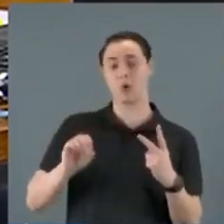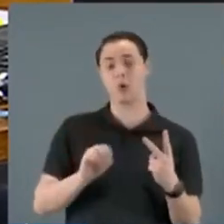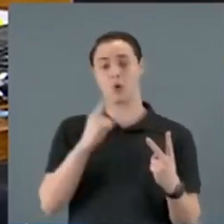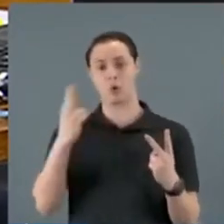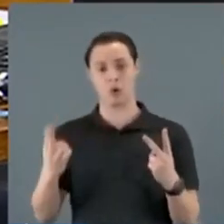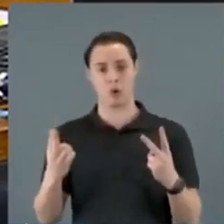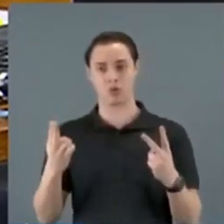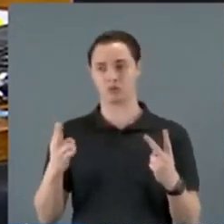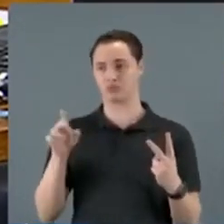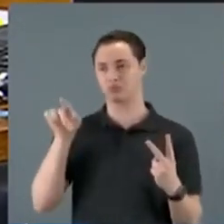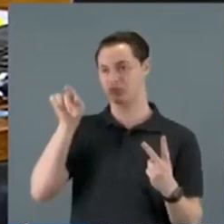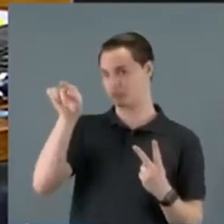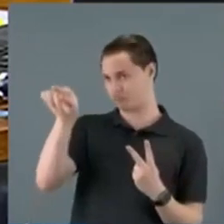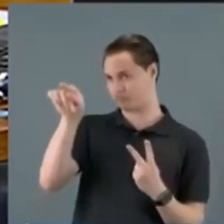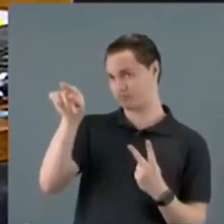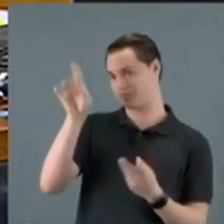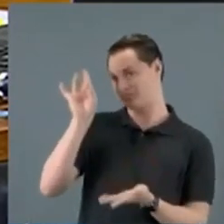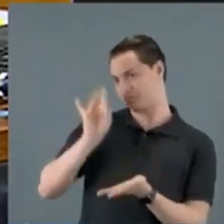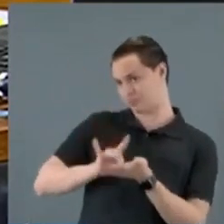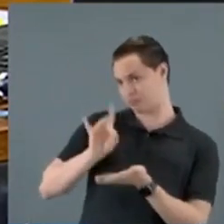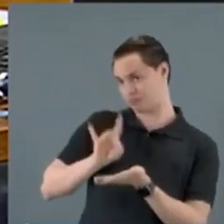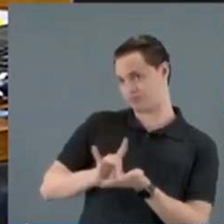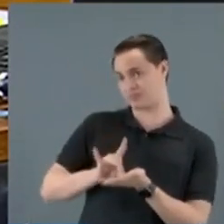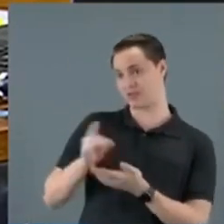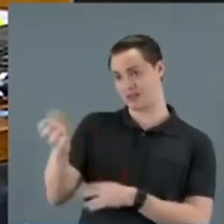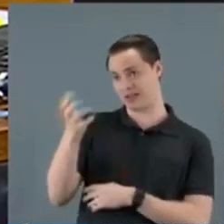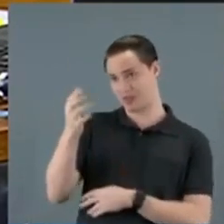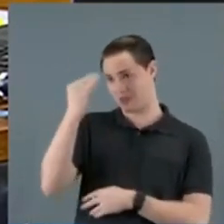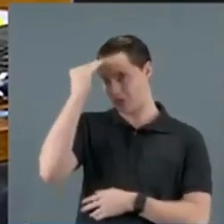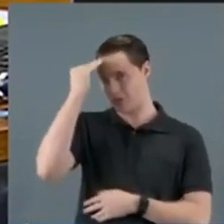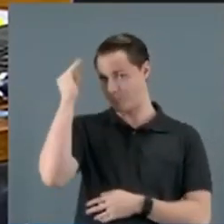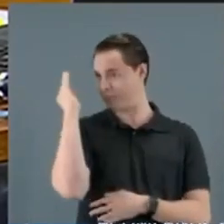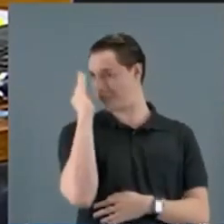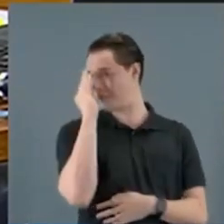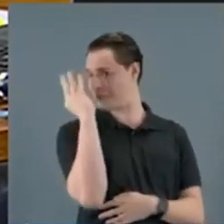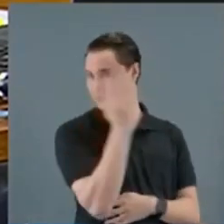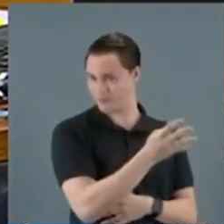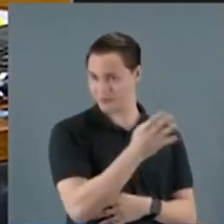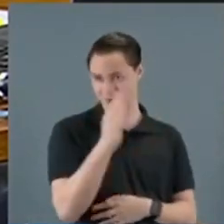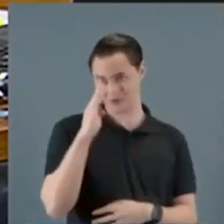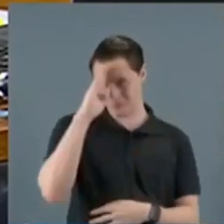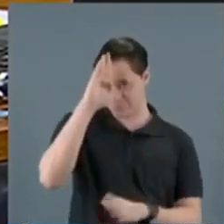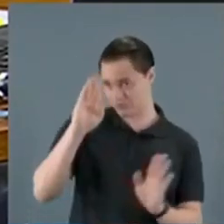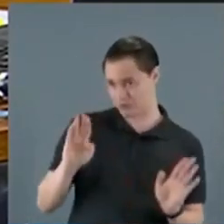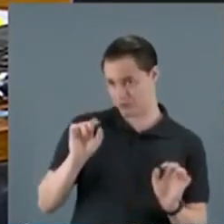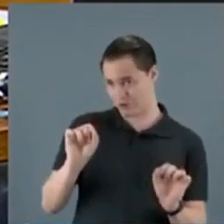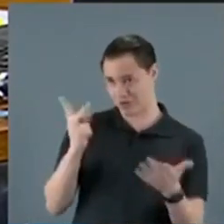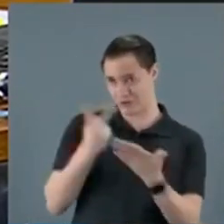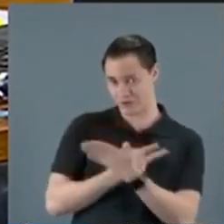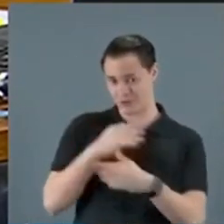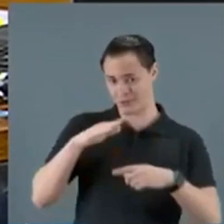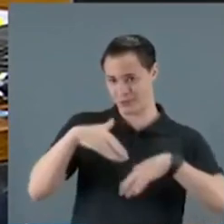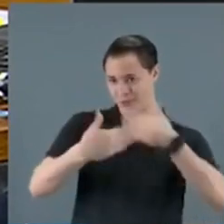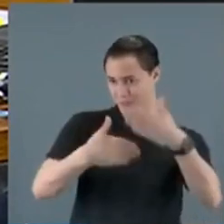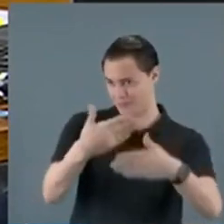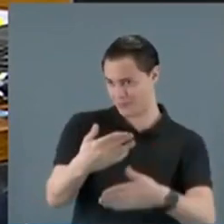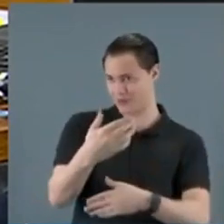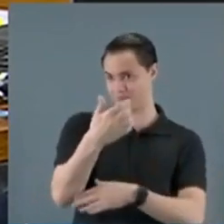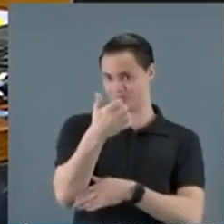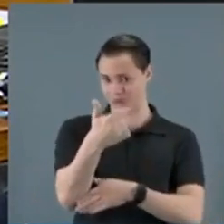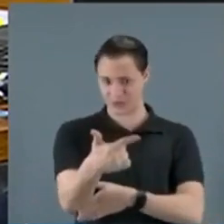Ou o senhor realmente está querendo culpar o presidente pelo que aconteceu depois, e aí veio dia